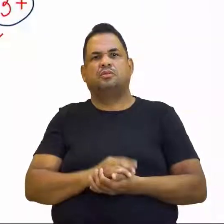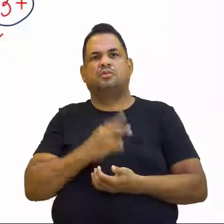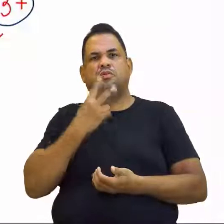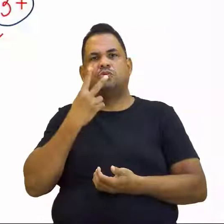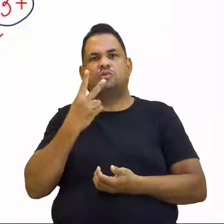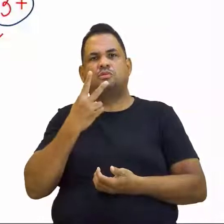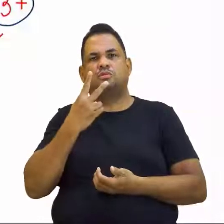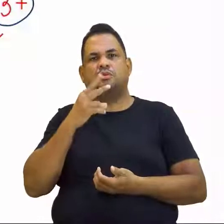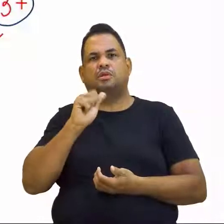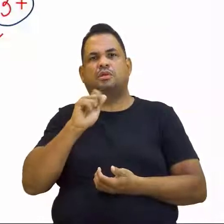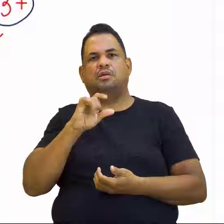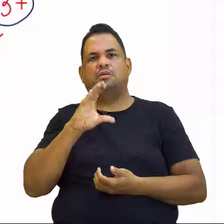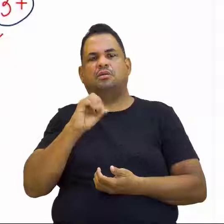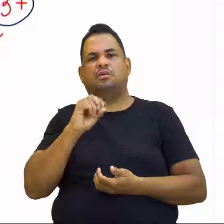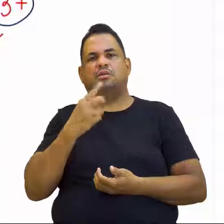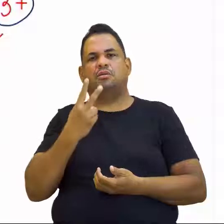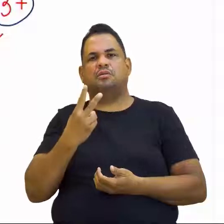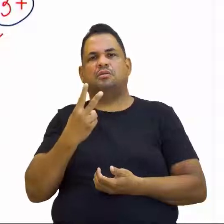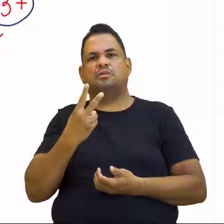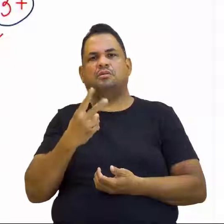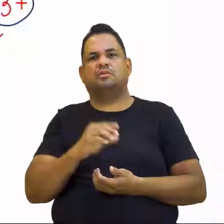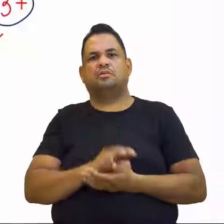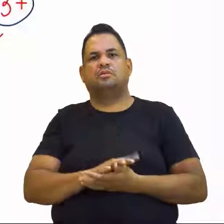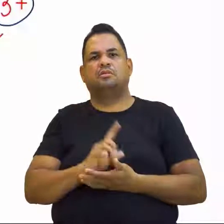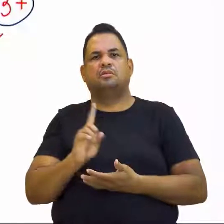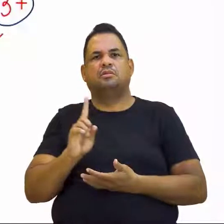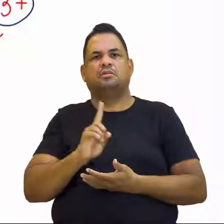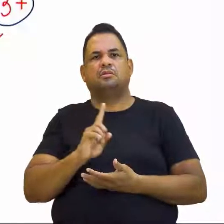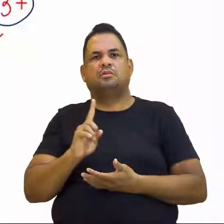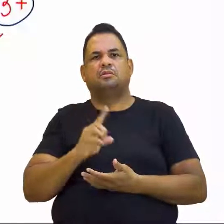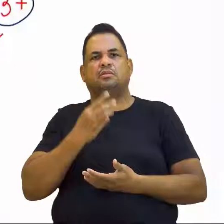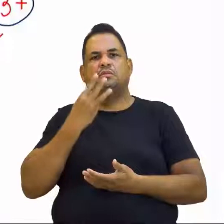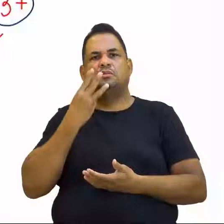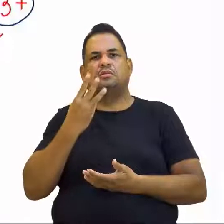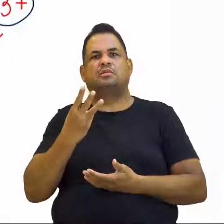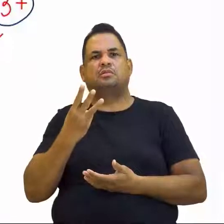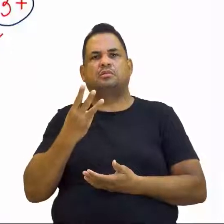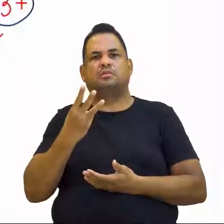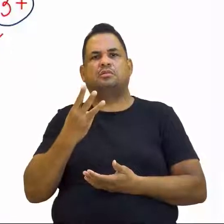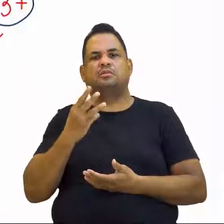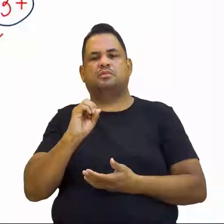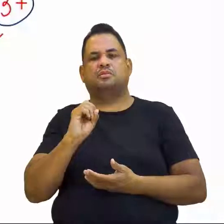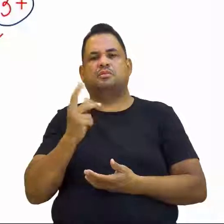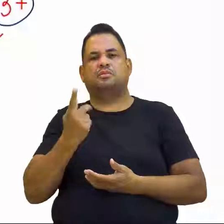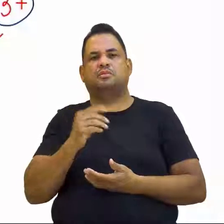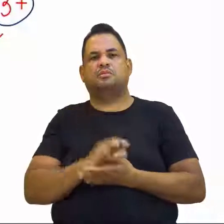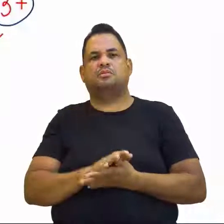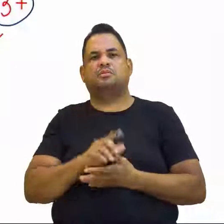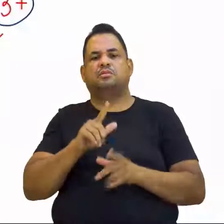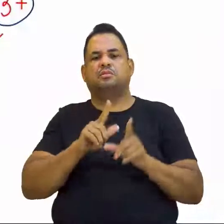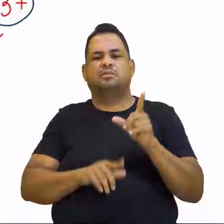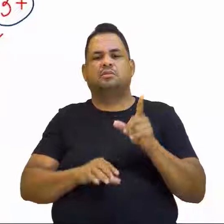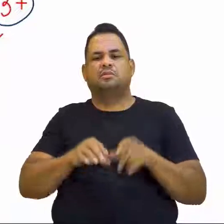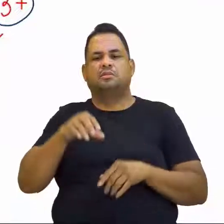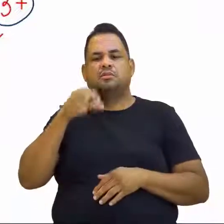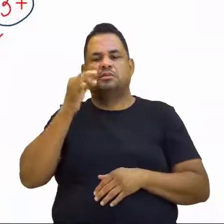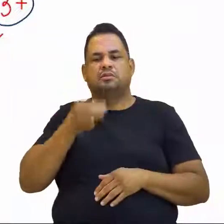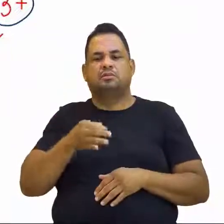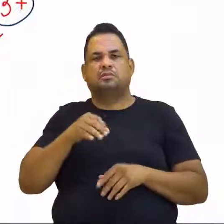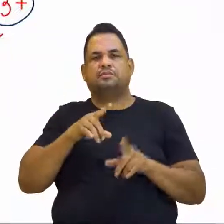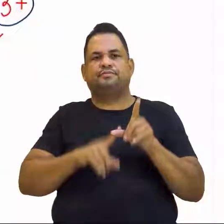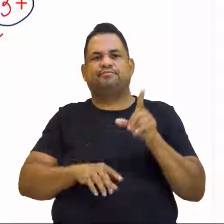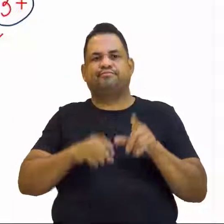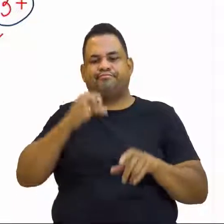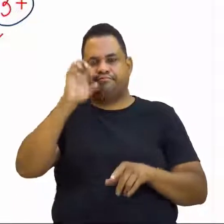AlOH2. E a gente acabou de ver que não é 3 hidroxilas. Então, a nossa alternativa correta aqui vai ser a